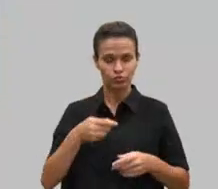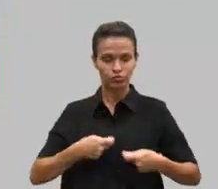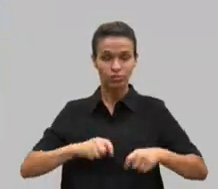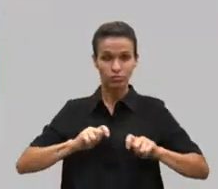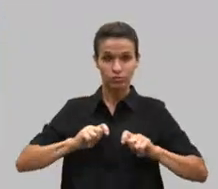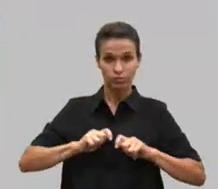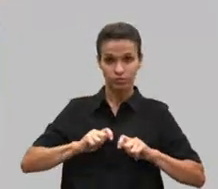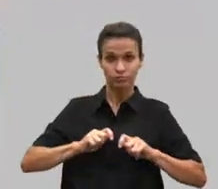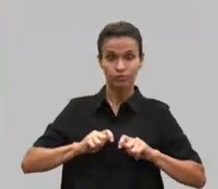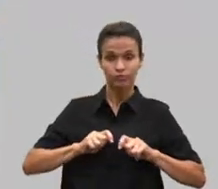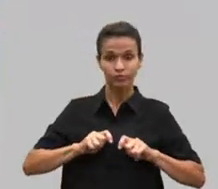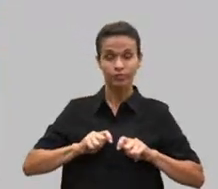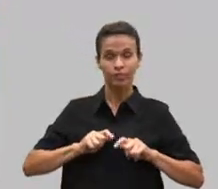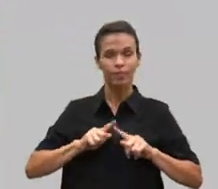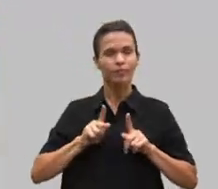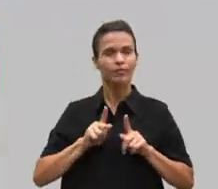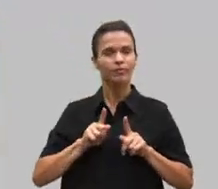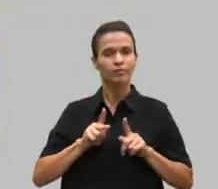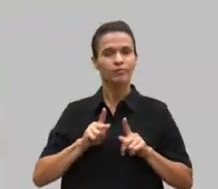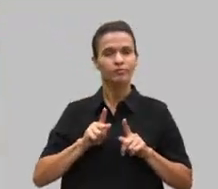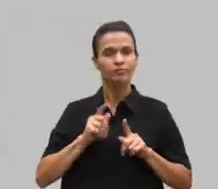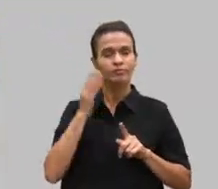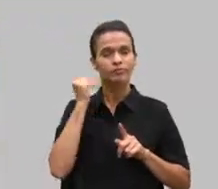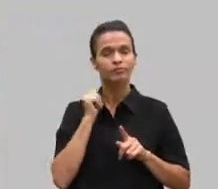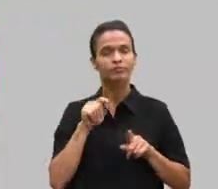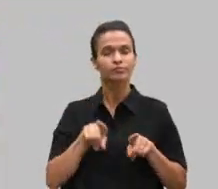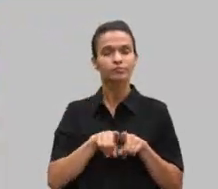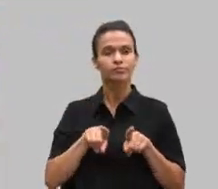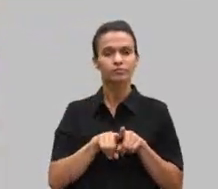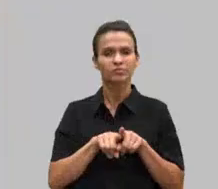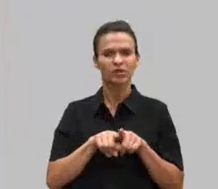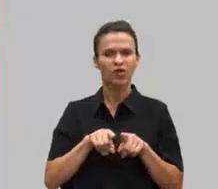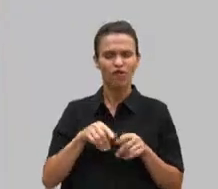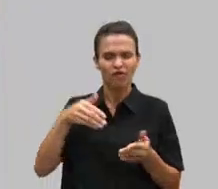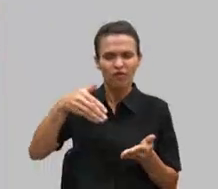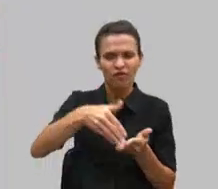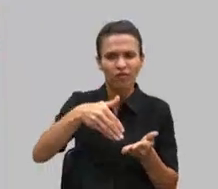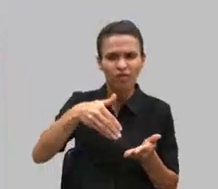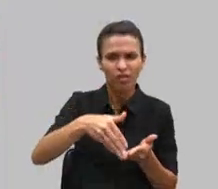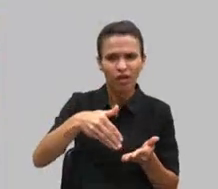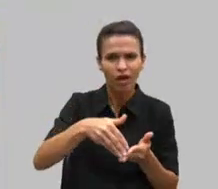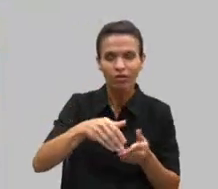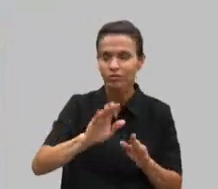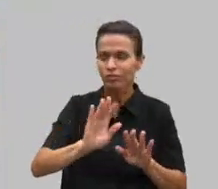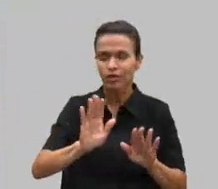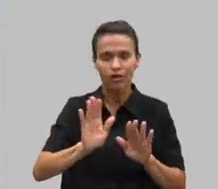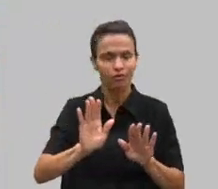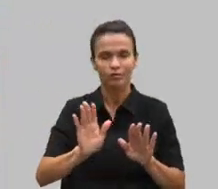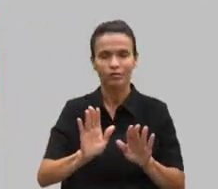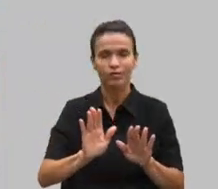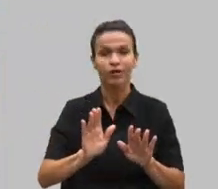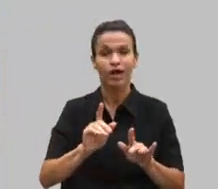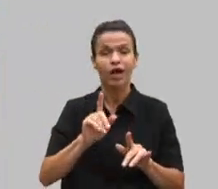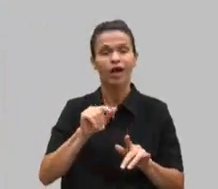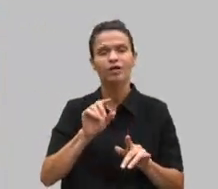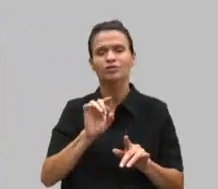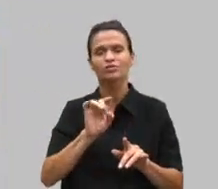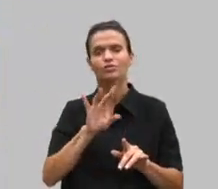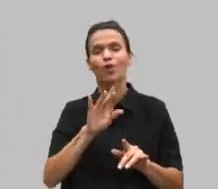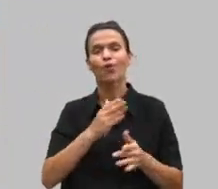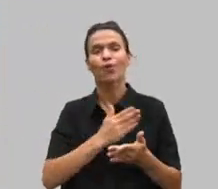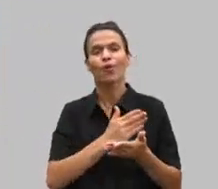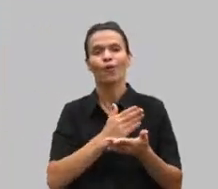que ele não é uma faixa que rompemos ao final de uma corrida ele não é um ponto de chegada ele é apenas o começo